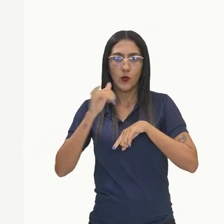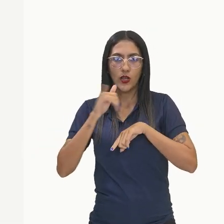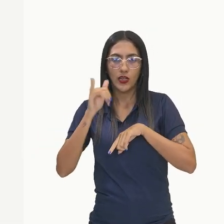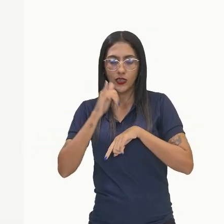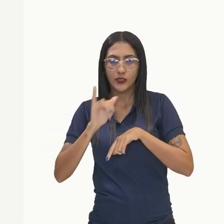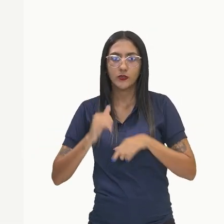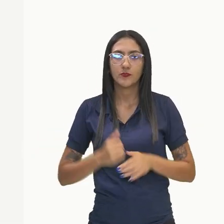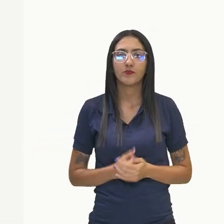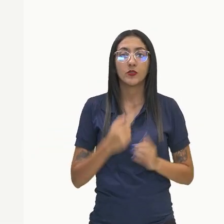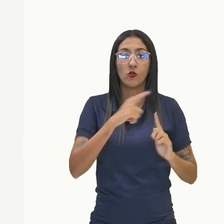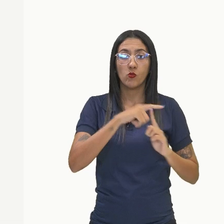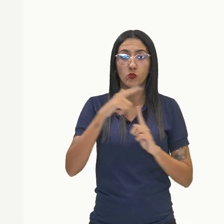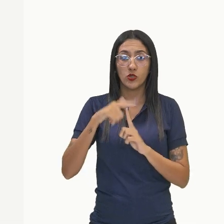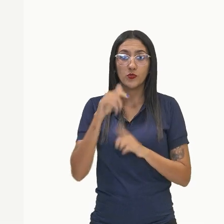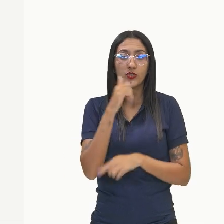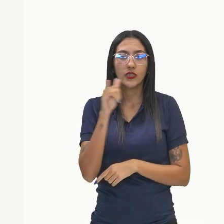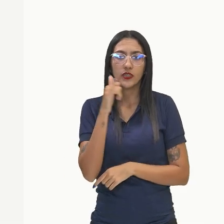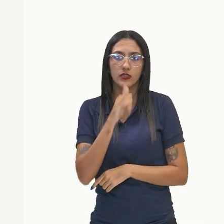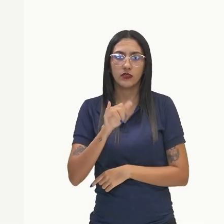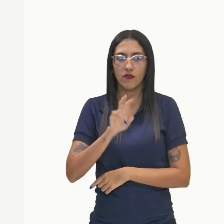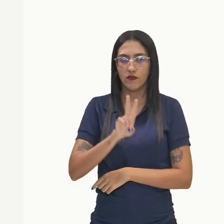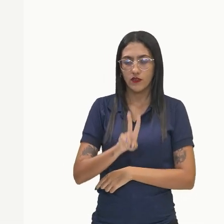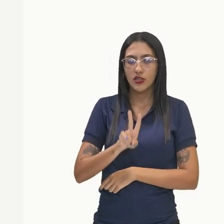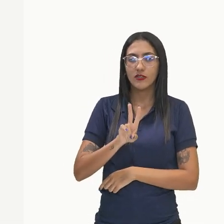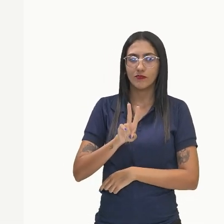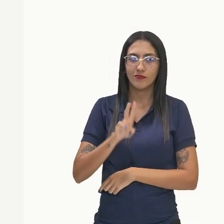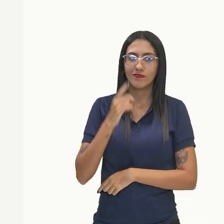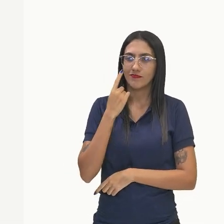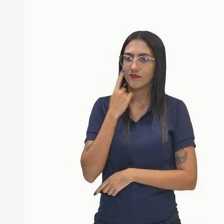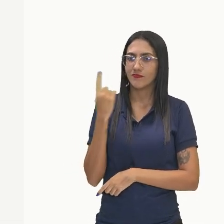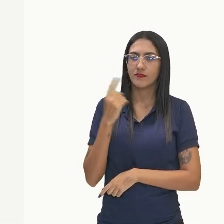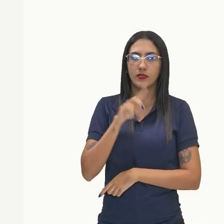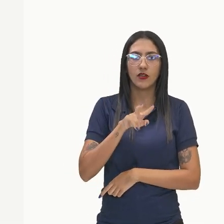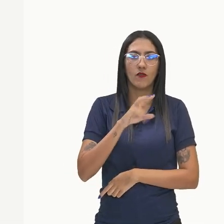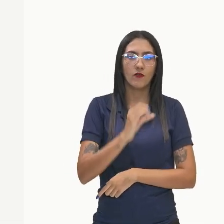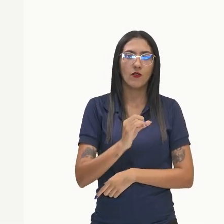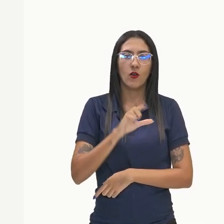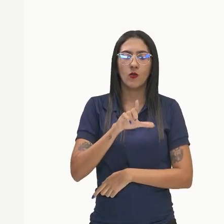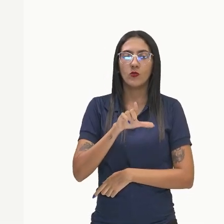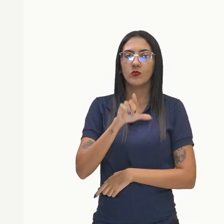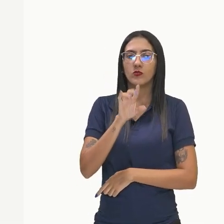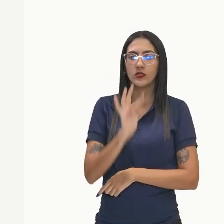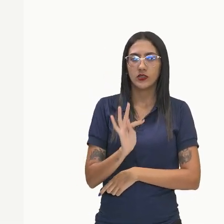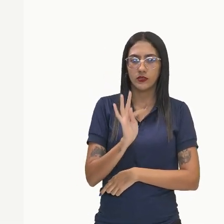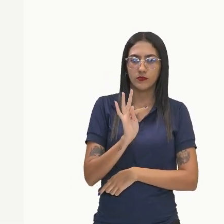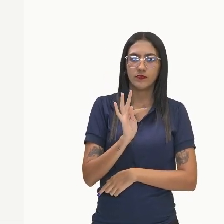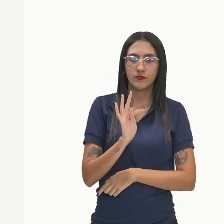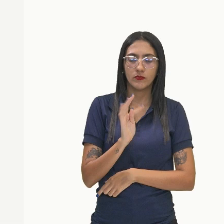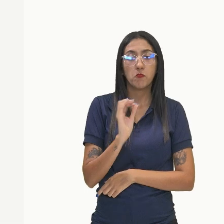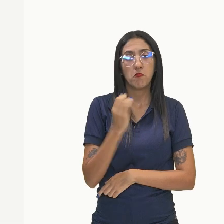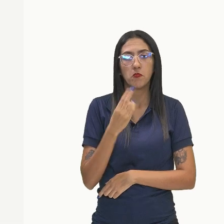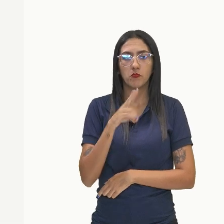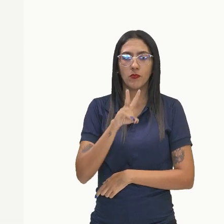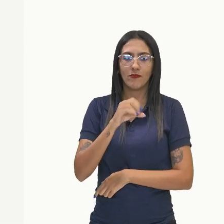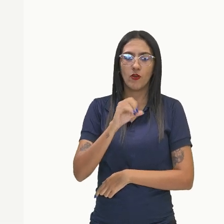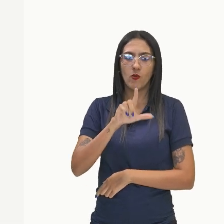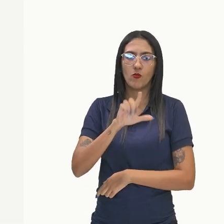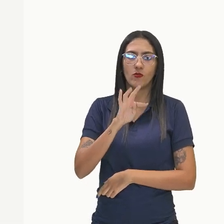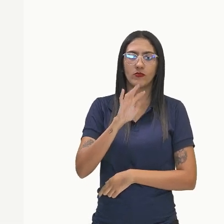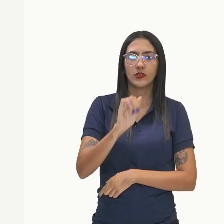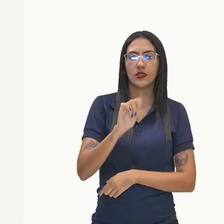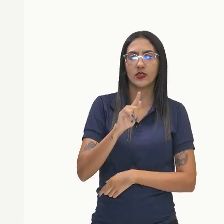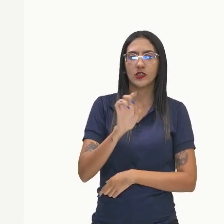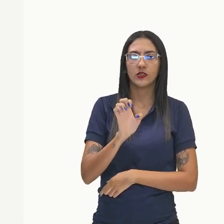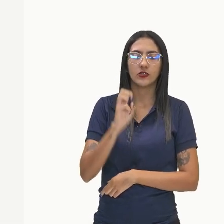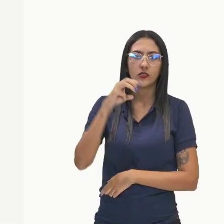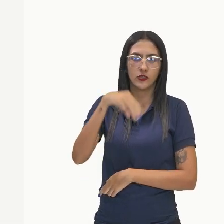unidade de medida da tensão ou diferença de potencial, ou até mesmo pode ser chamado de voltagem, né?